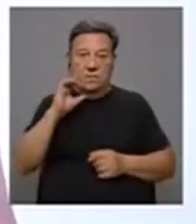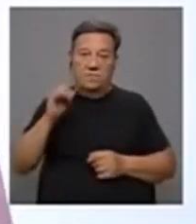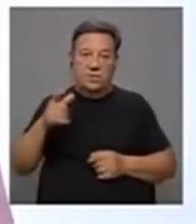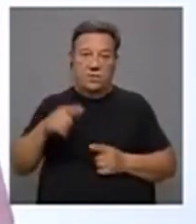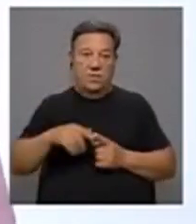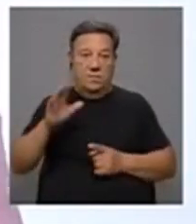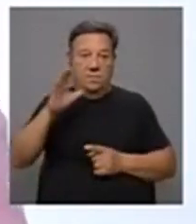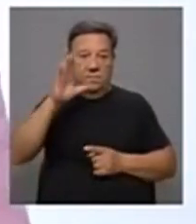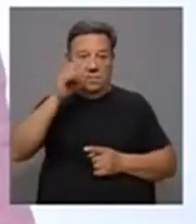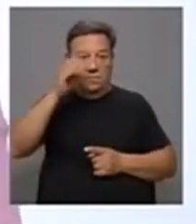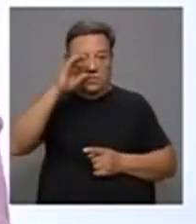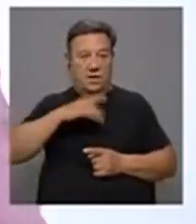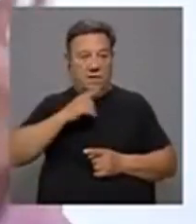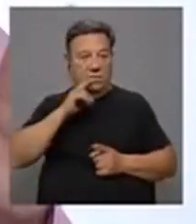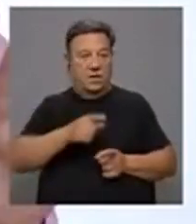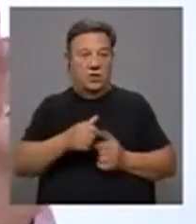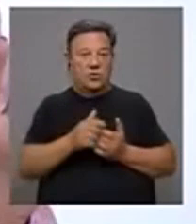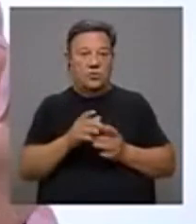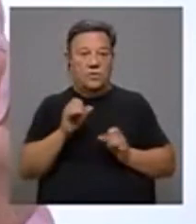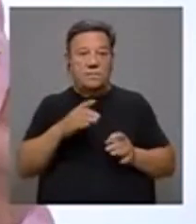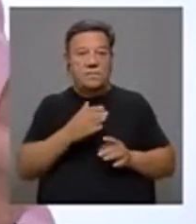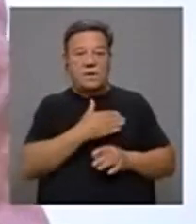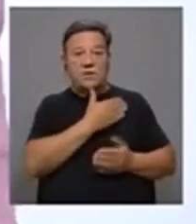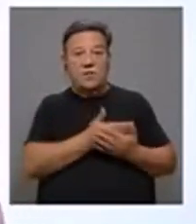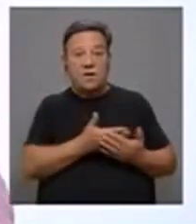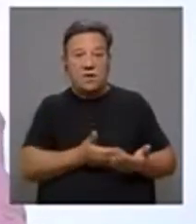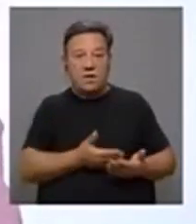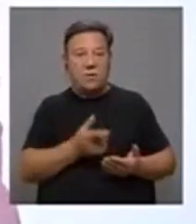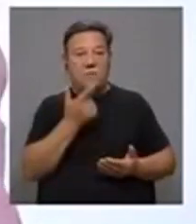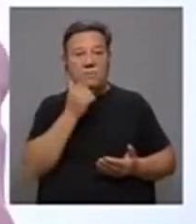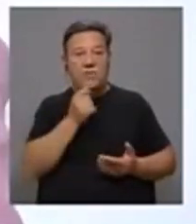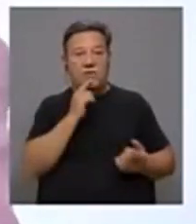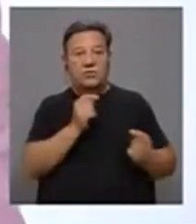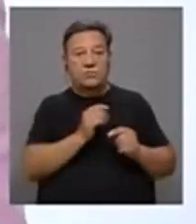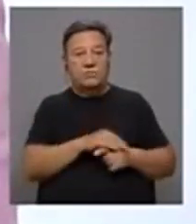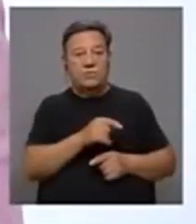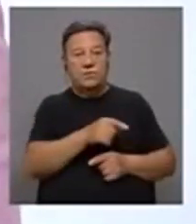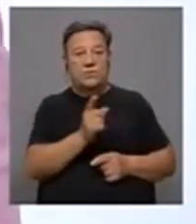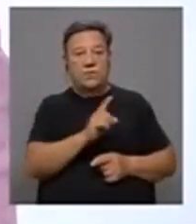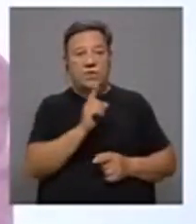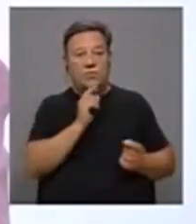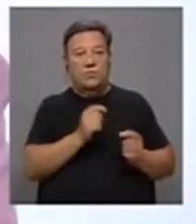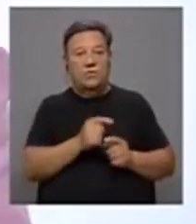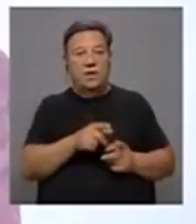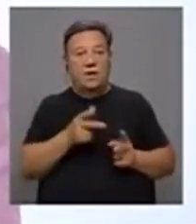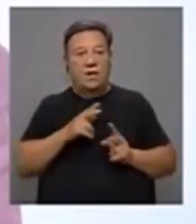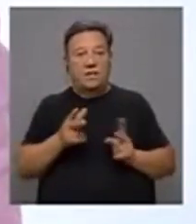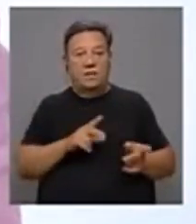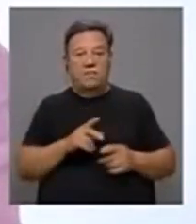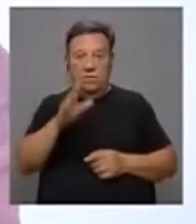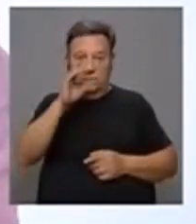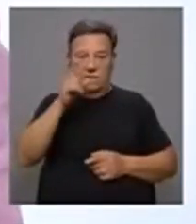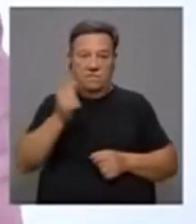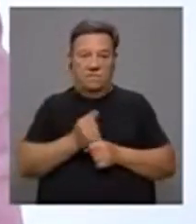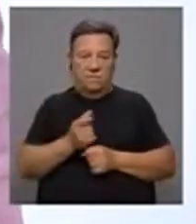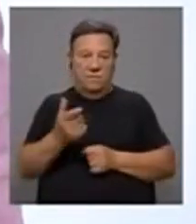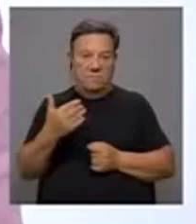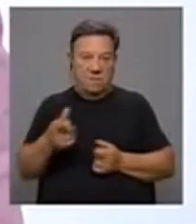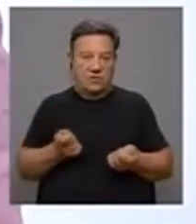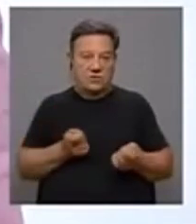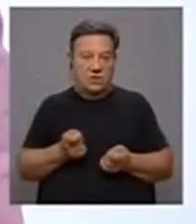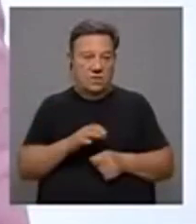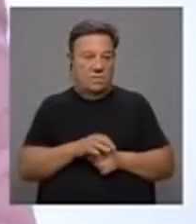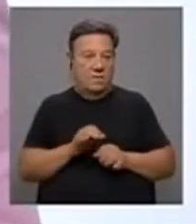que o Primeiro-Ministro quer instituir, que é tudo o que se passou até agora não se pode discutir porque isso não é discutir a alternativa. O Governo fez uma má gestão